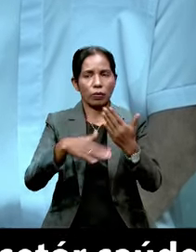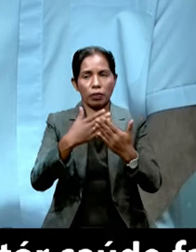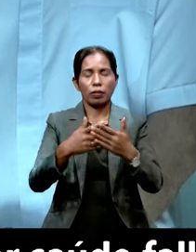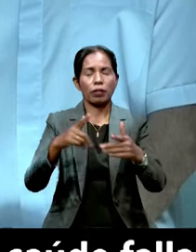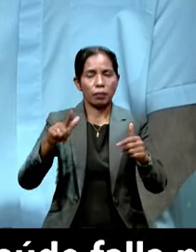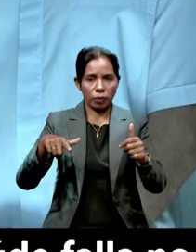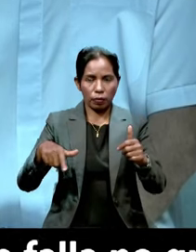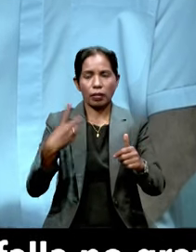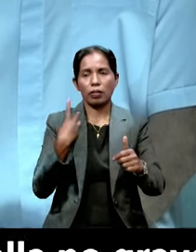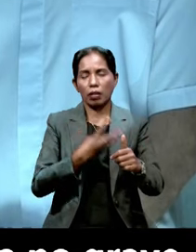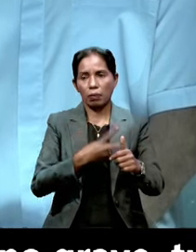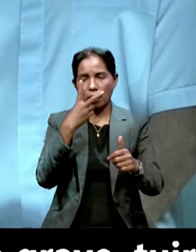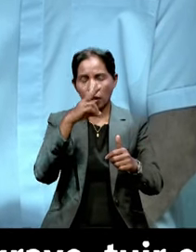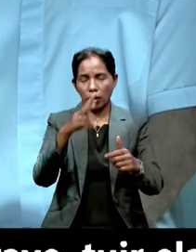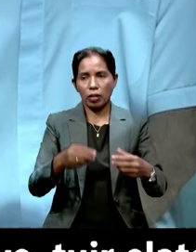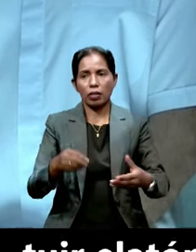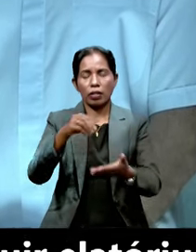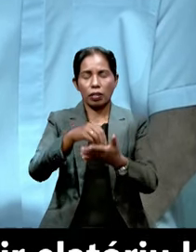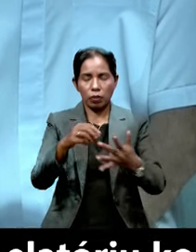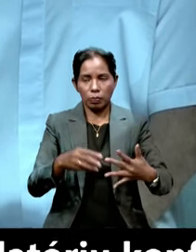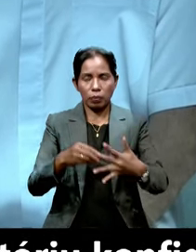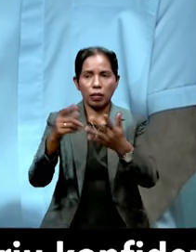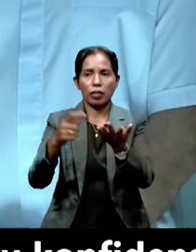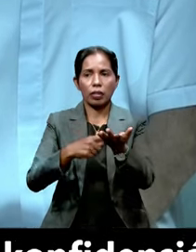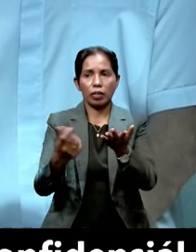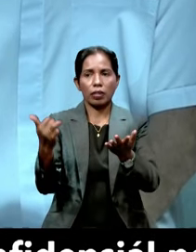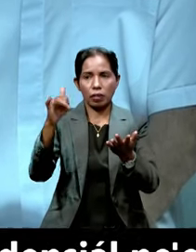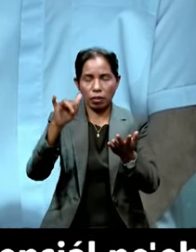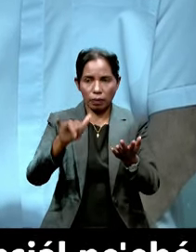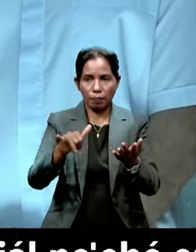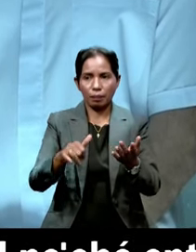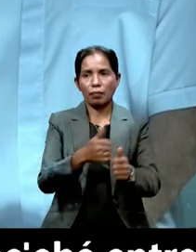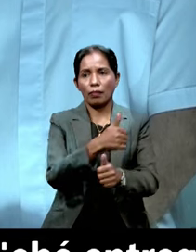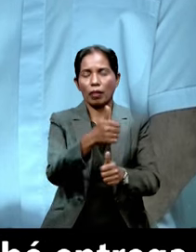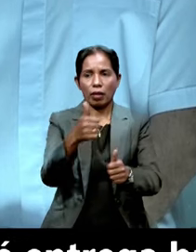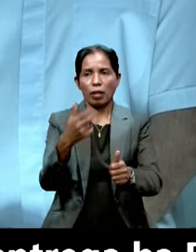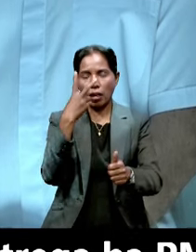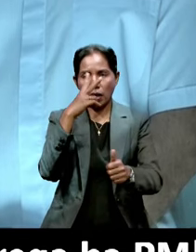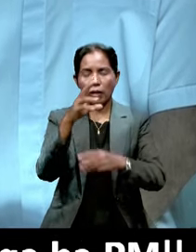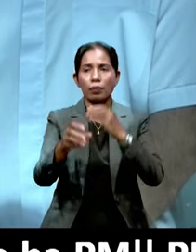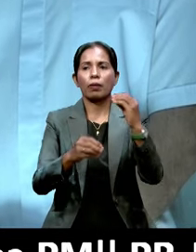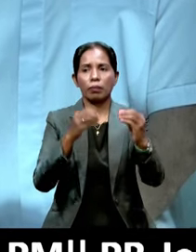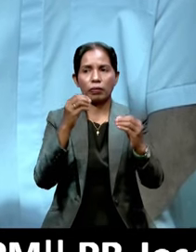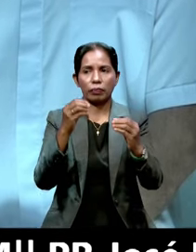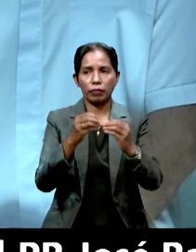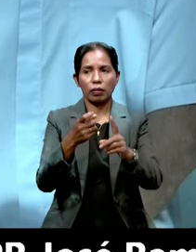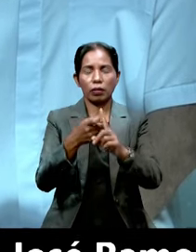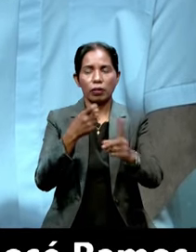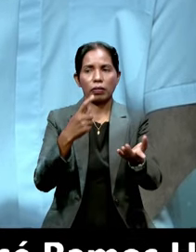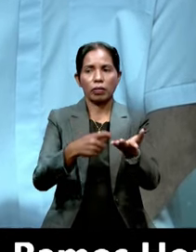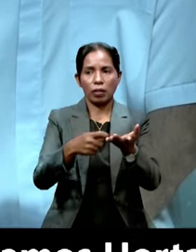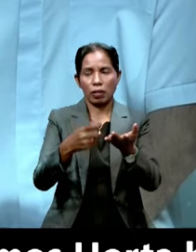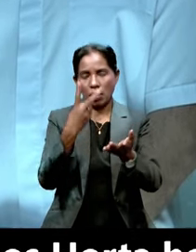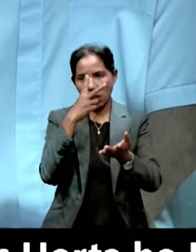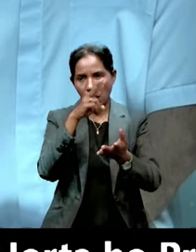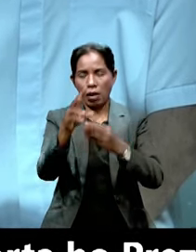tua irmã, mas você vai ler parte específica, técnico Sira, esperto Sira, e direto que sei, hora de ler com a parte técnica, e ler o hora de ler